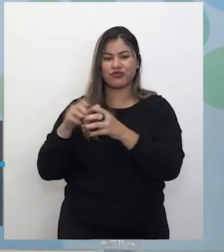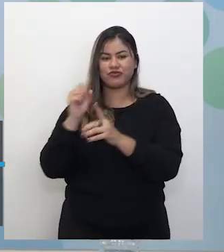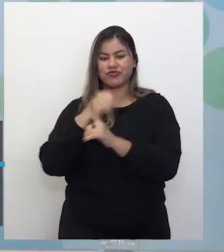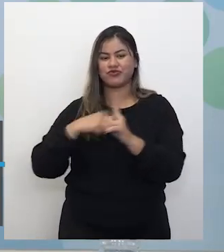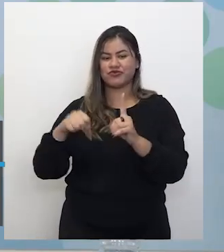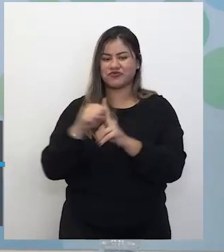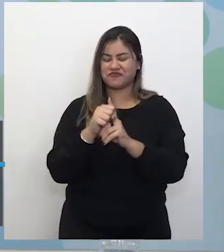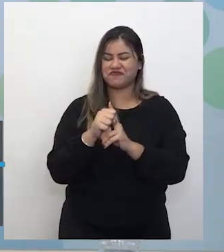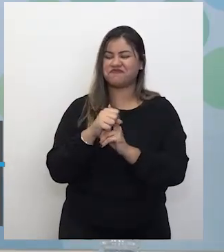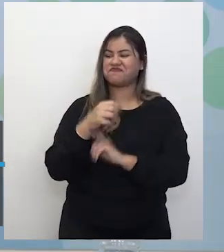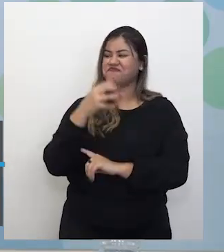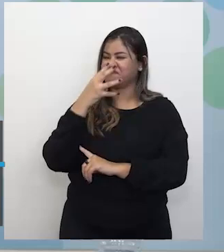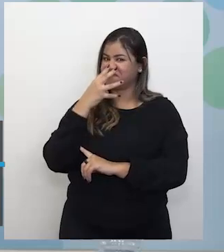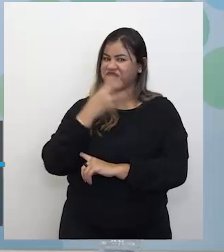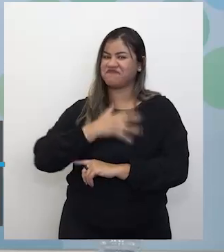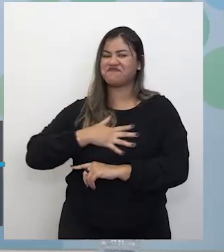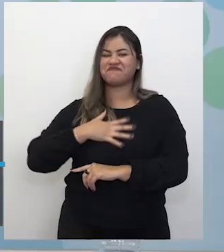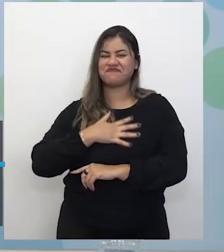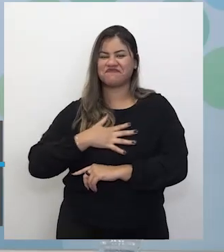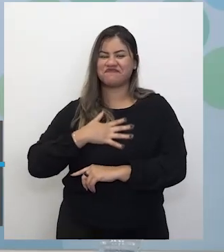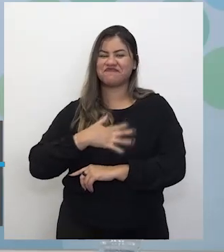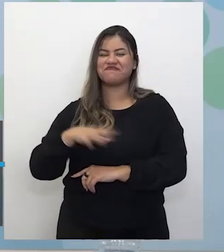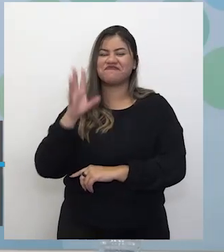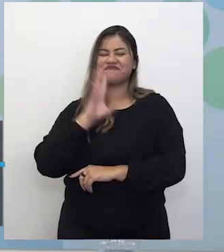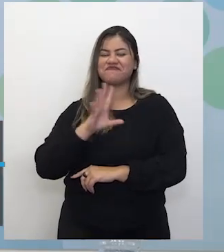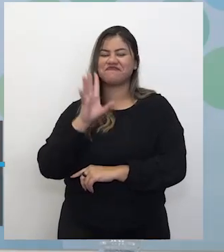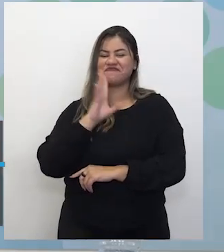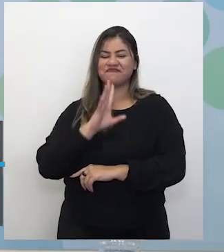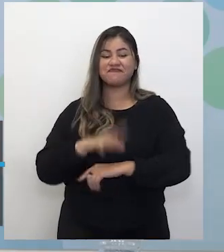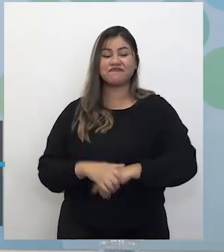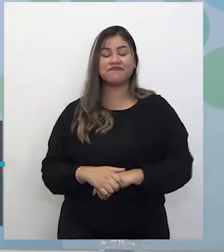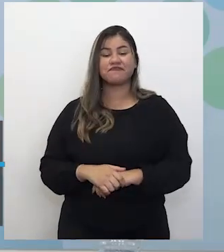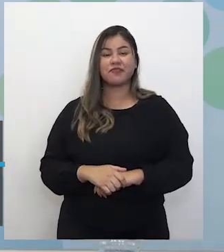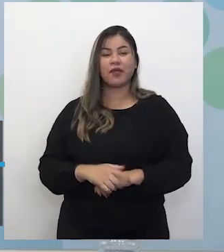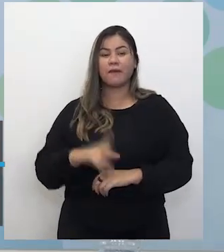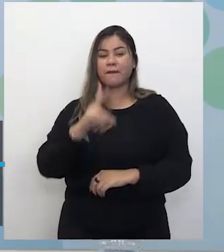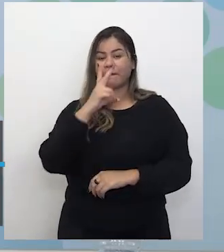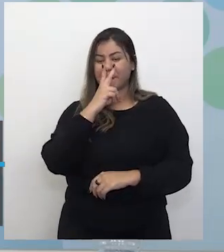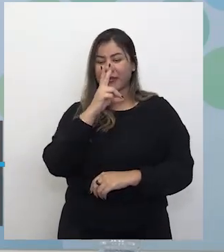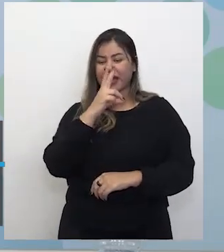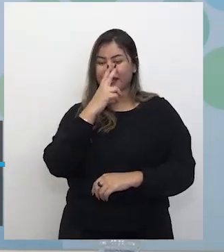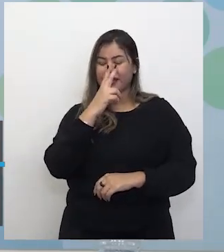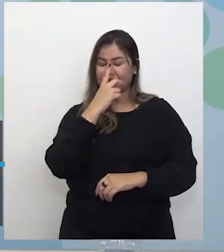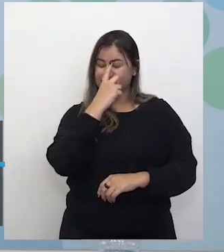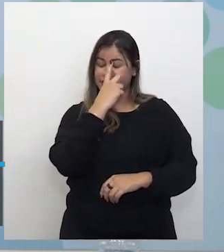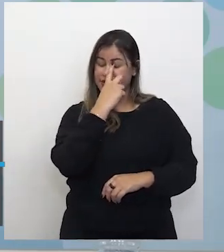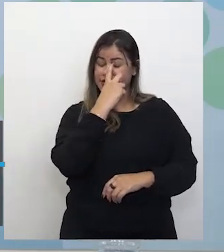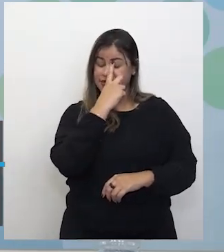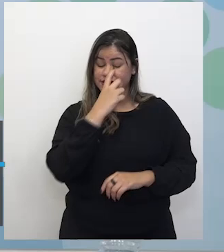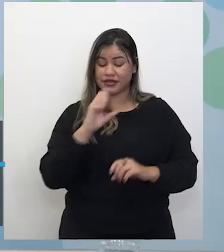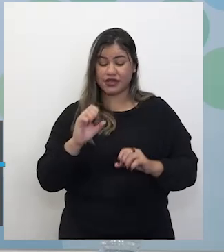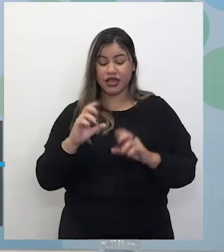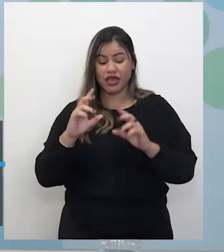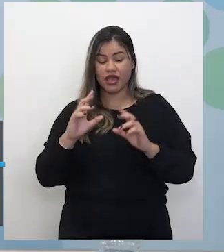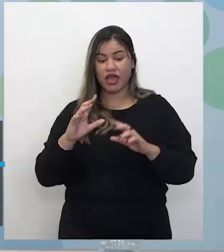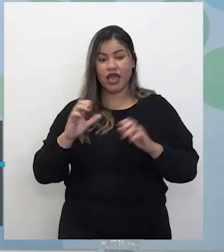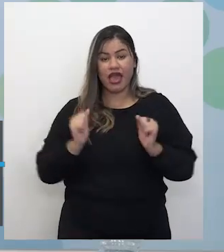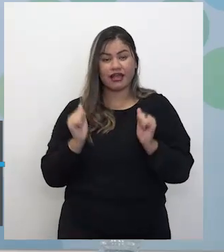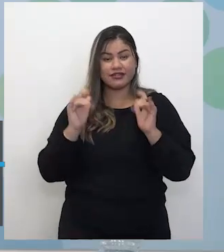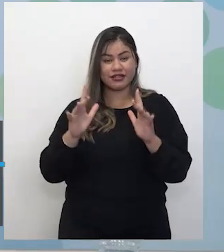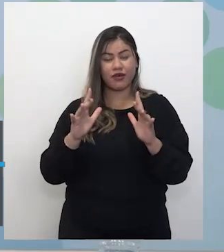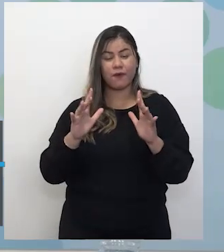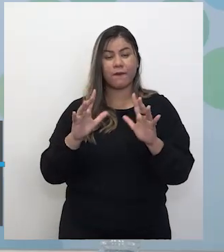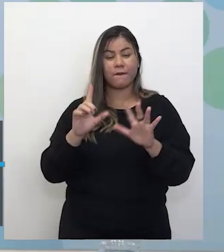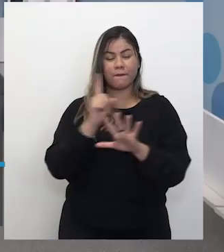Né? Então, muito interessante, né, Luanda? Ilumina muito esse caminho sobre a ação